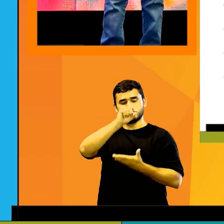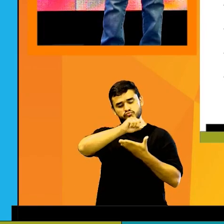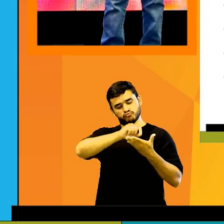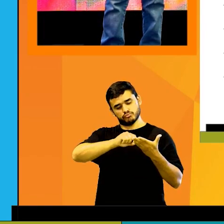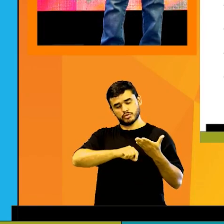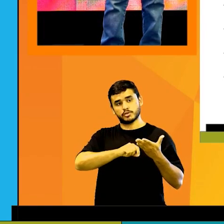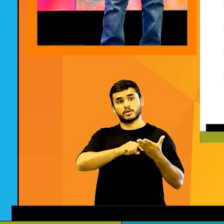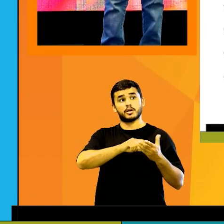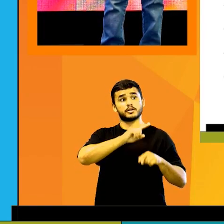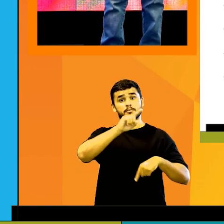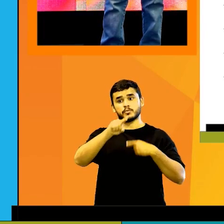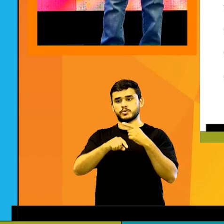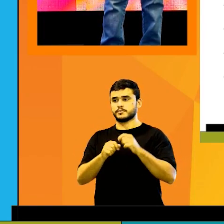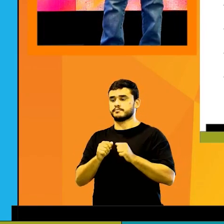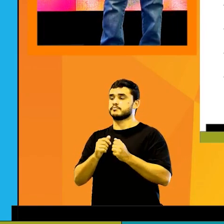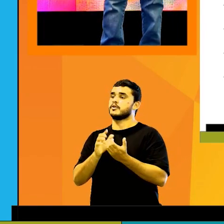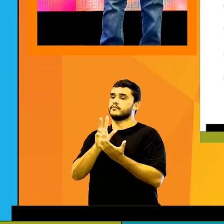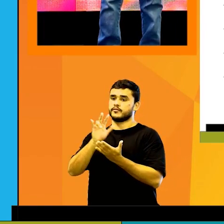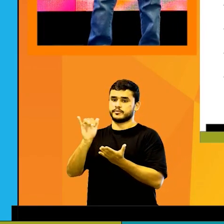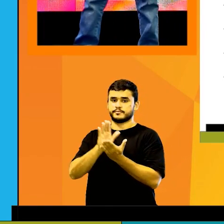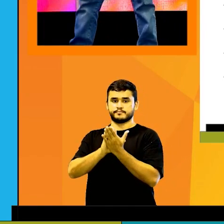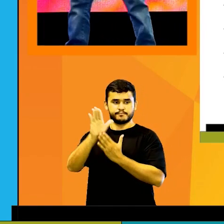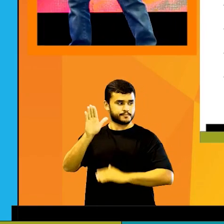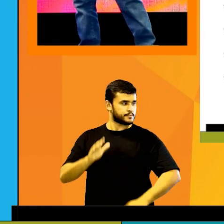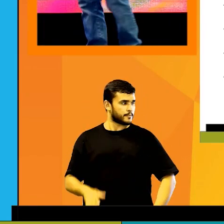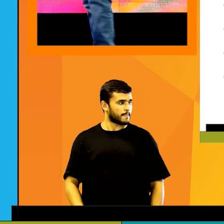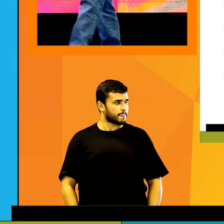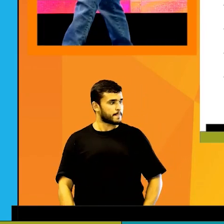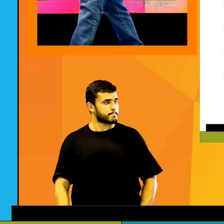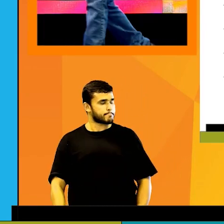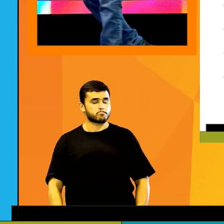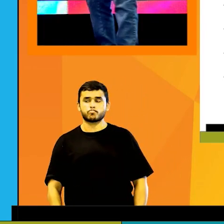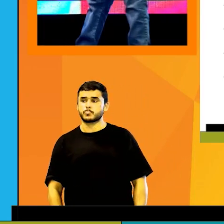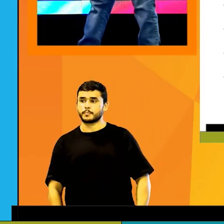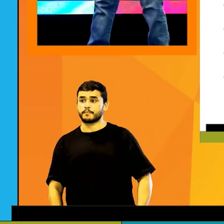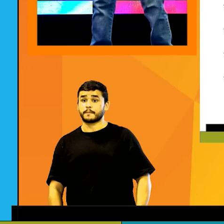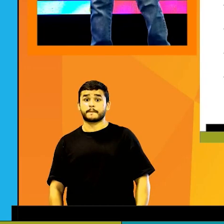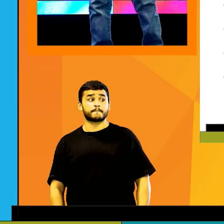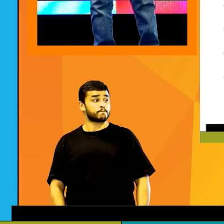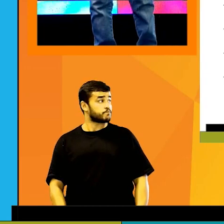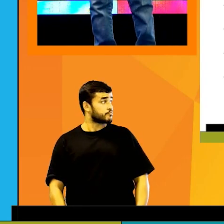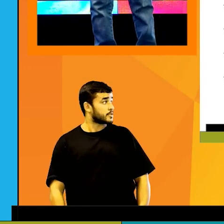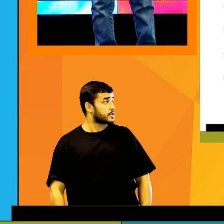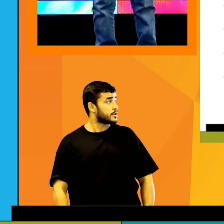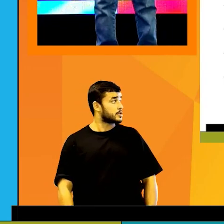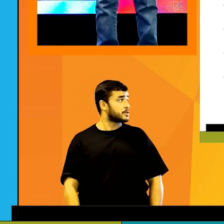Bem, aí eu tenho que parar agora um pouquinho mais aqui, porque olha, turma, o professor